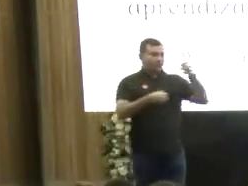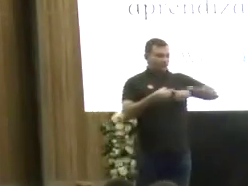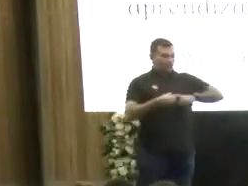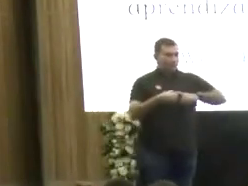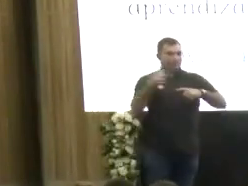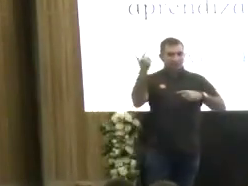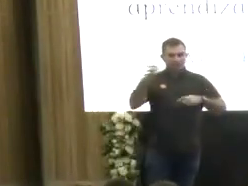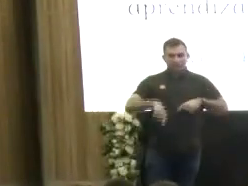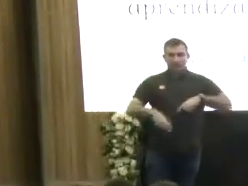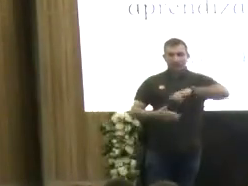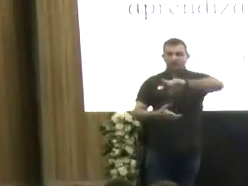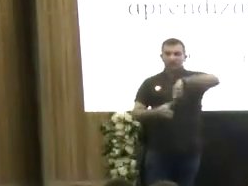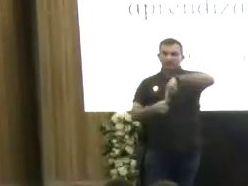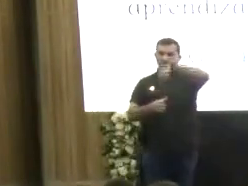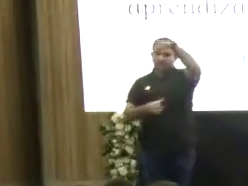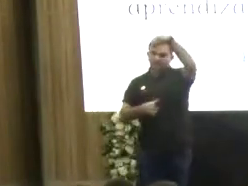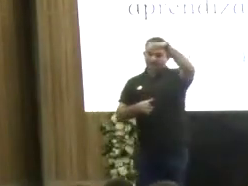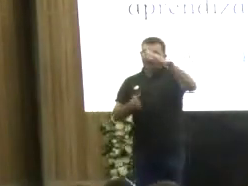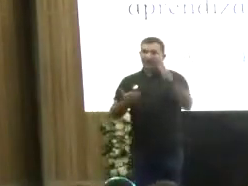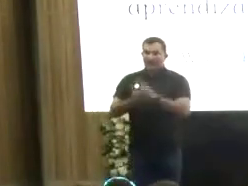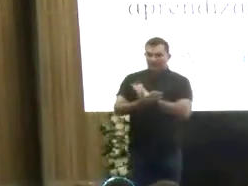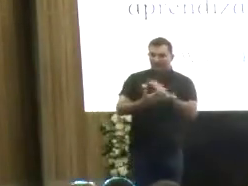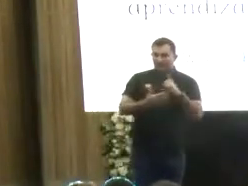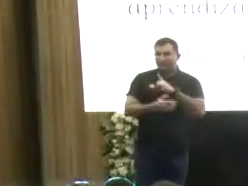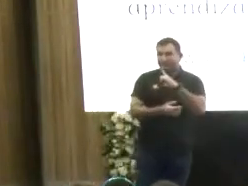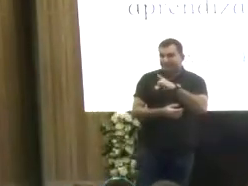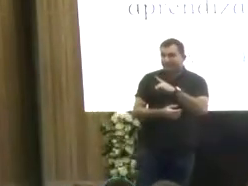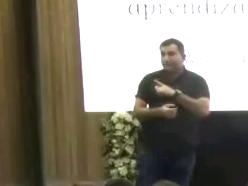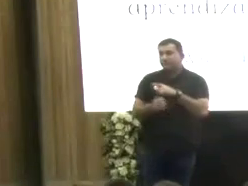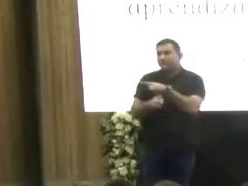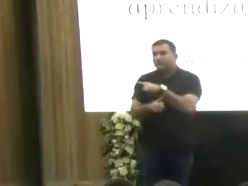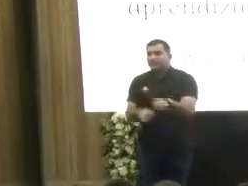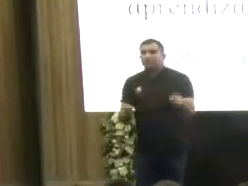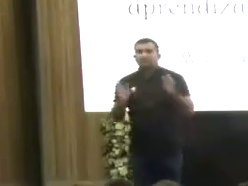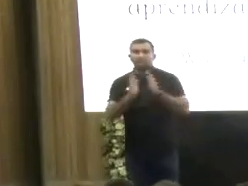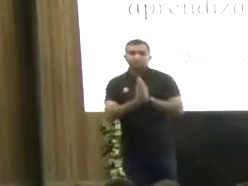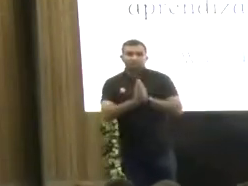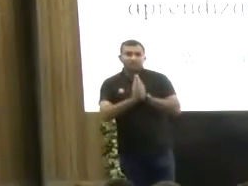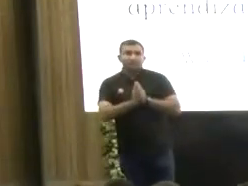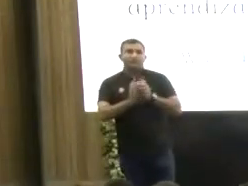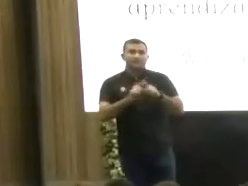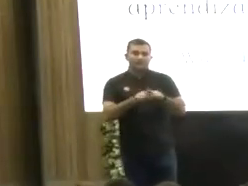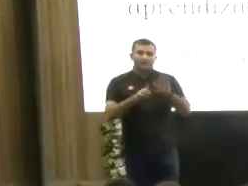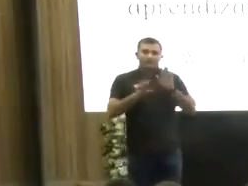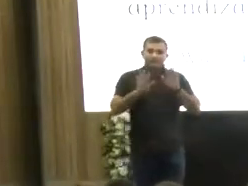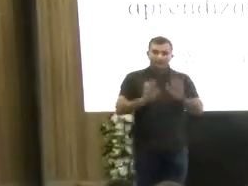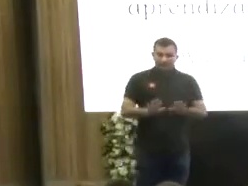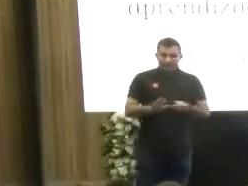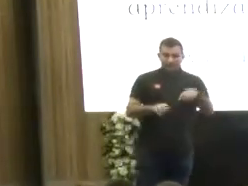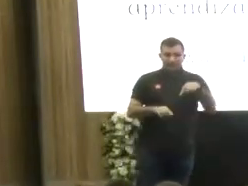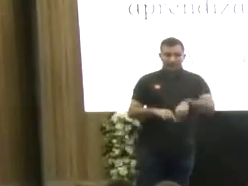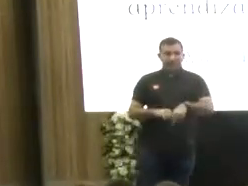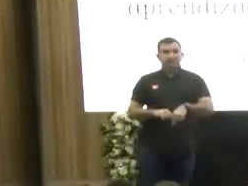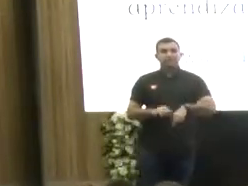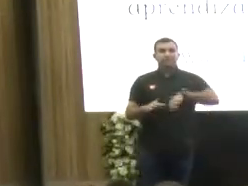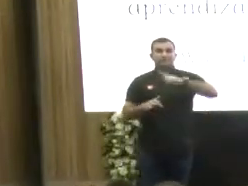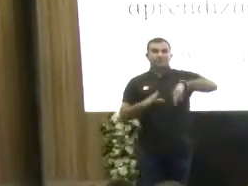realizar o sorteio de brindes. Então, galera, fiquem aí, tá? Que só ganhará os brindes quem estiver presente, viu?